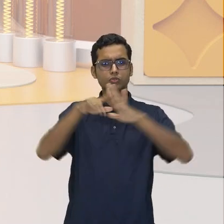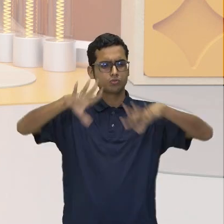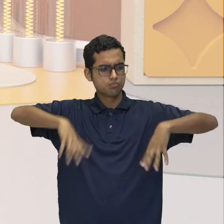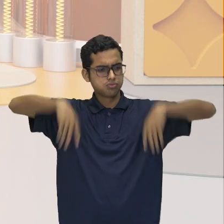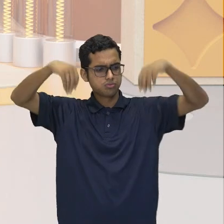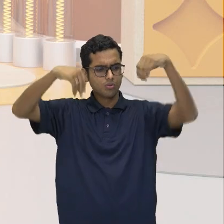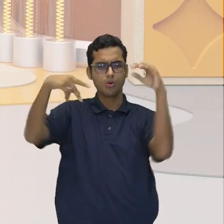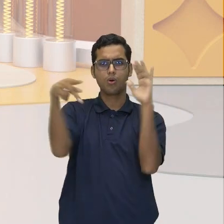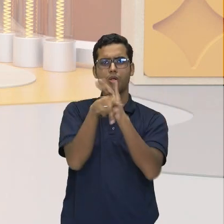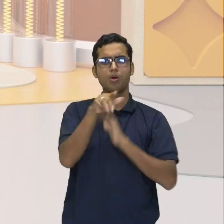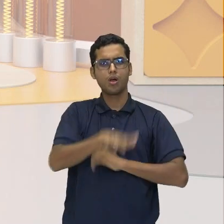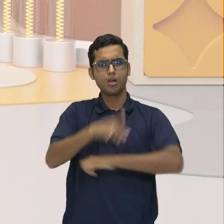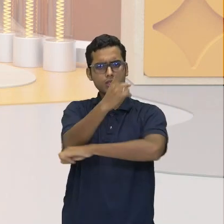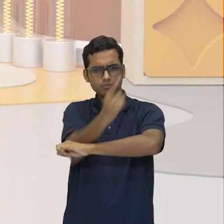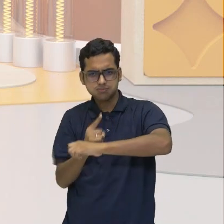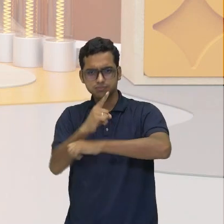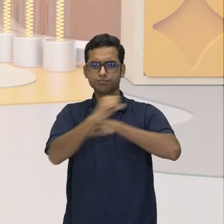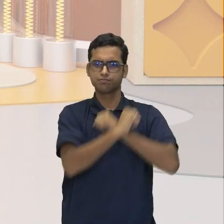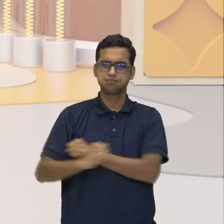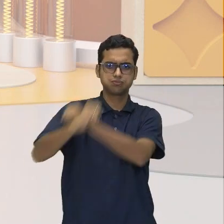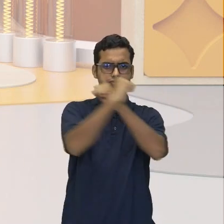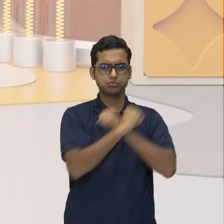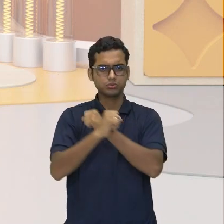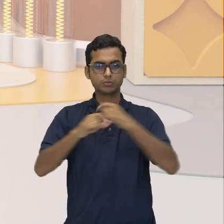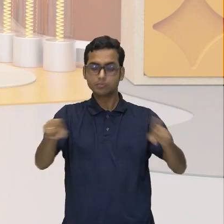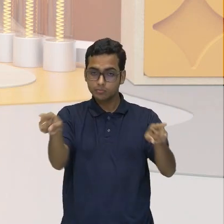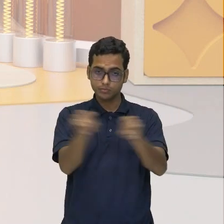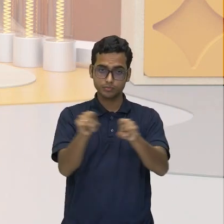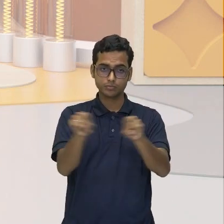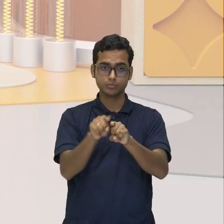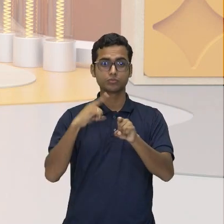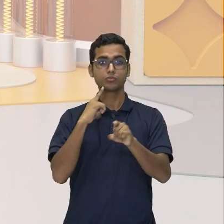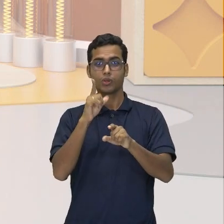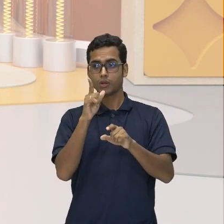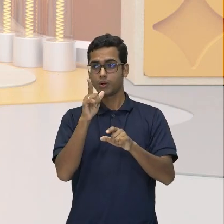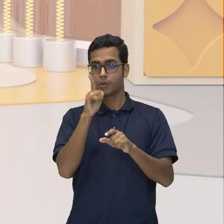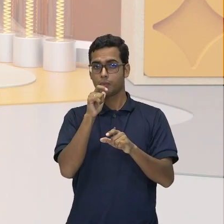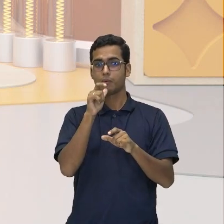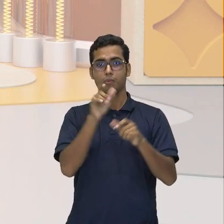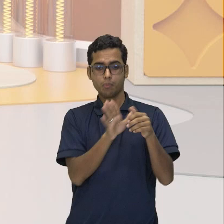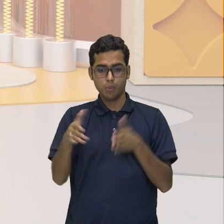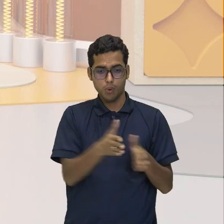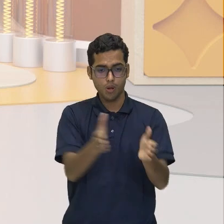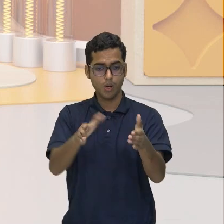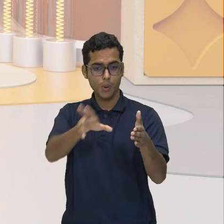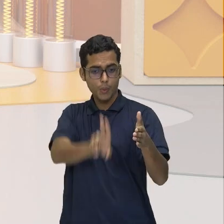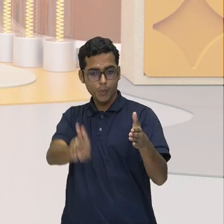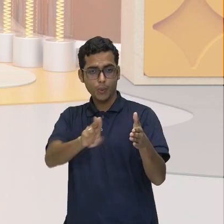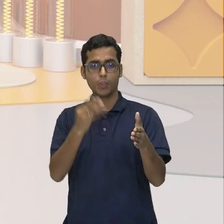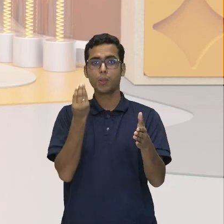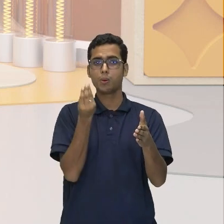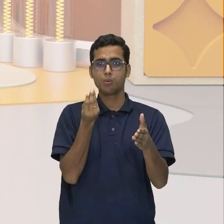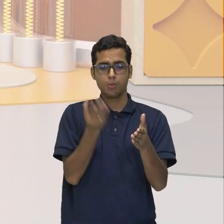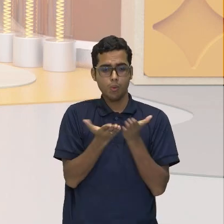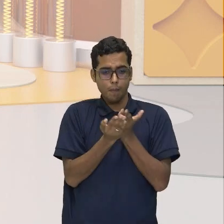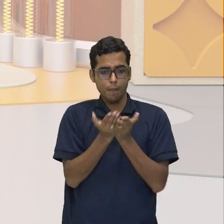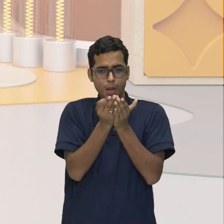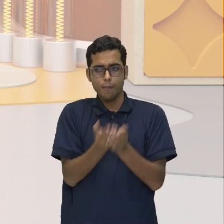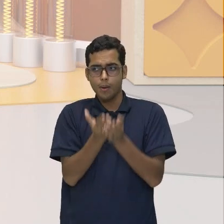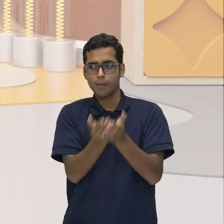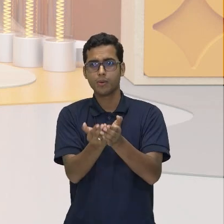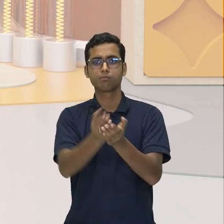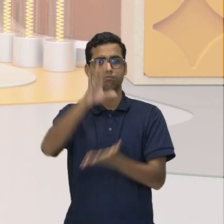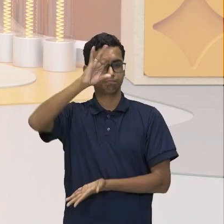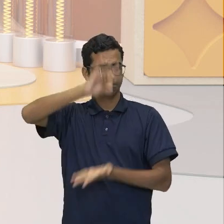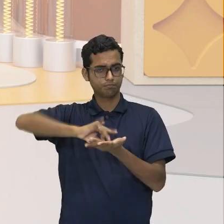ali suas vilas. Então, através dos rios, eles vão iniciar essas vilas.